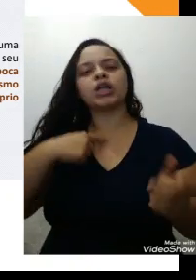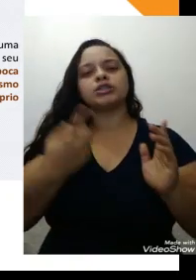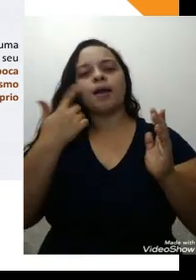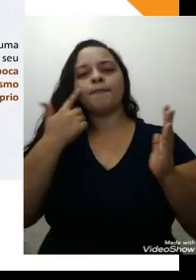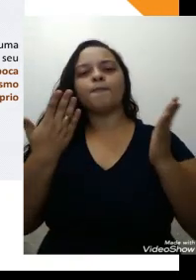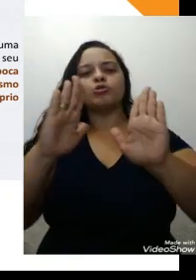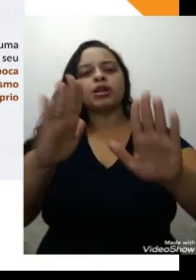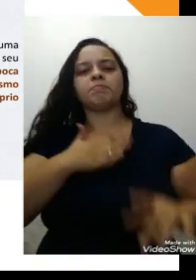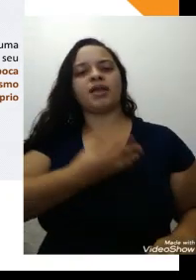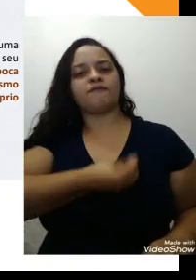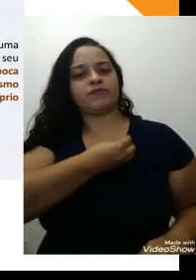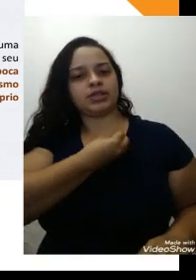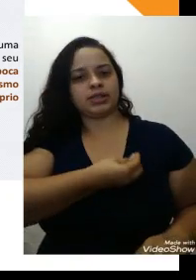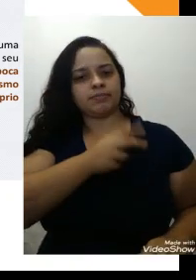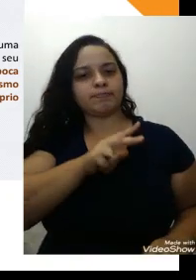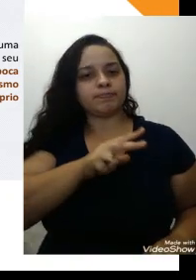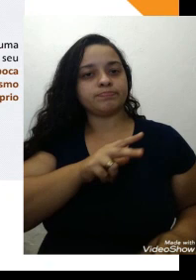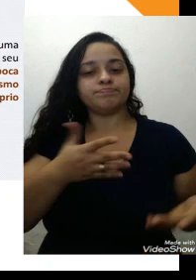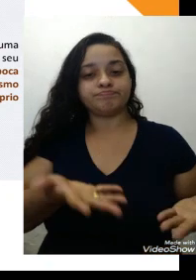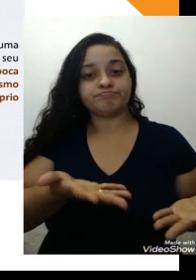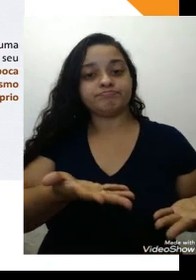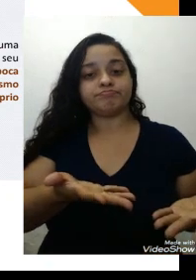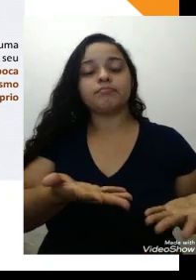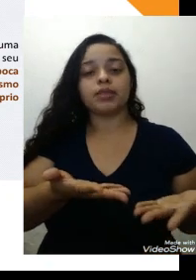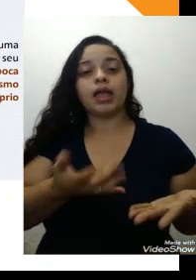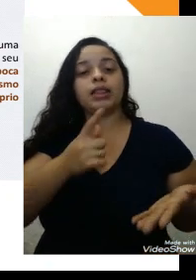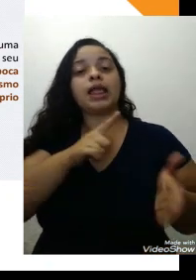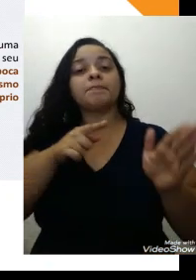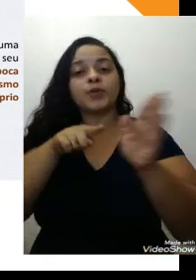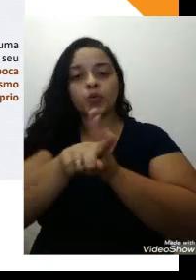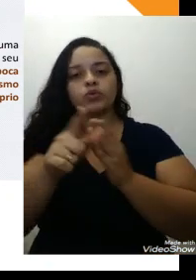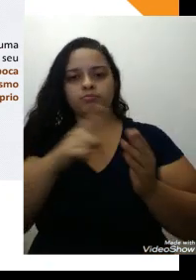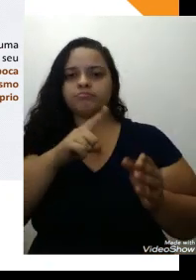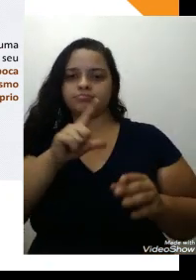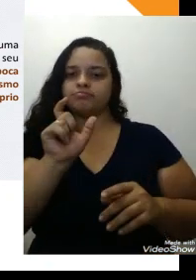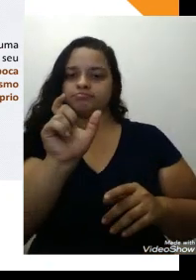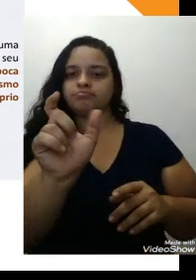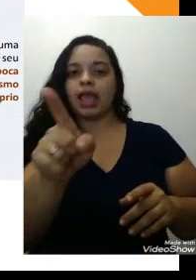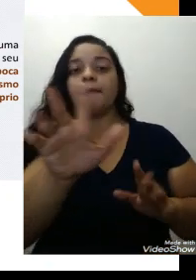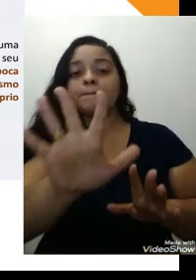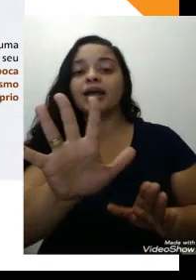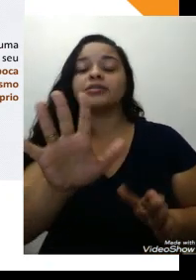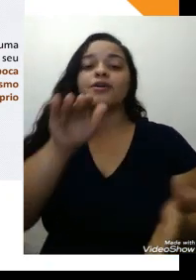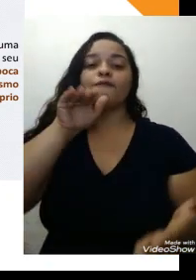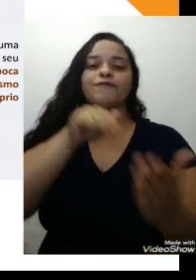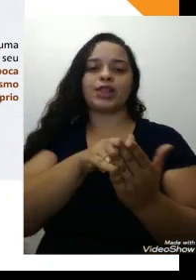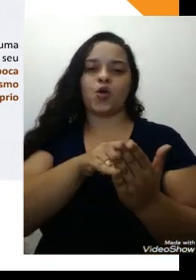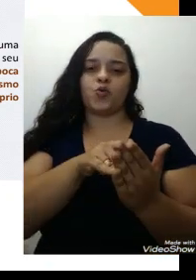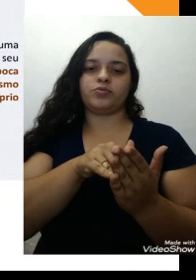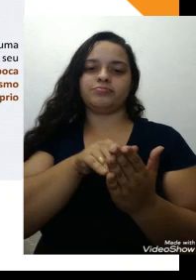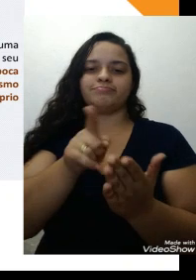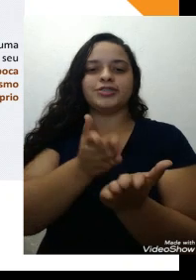exposição? Olha a pergunta retórica aí. A pergunta vai aparecer na parte final, justamente